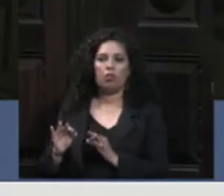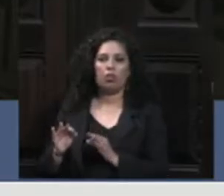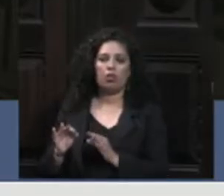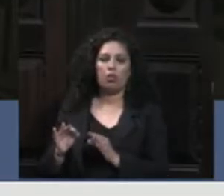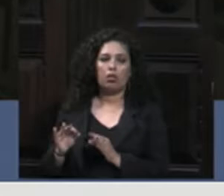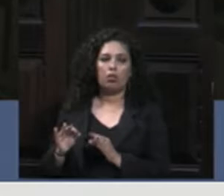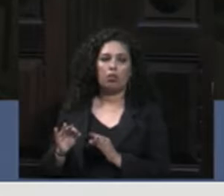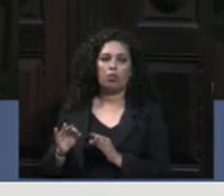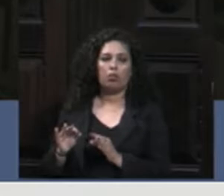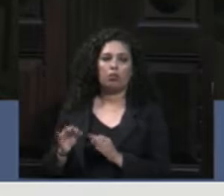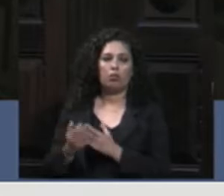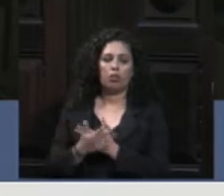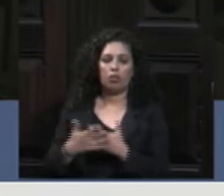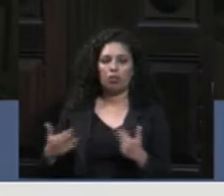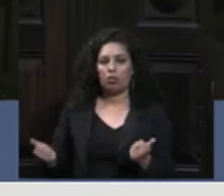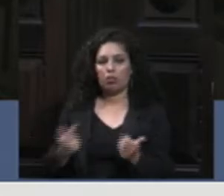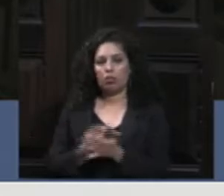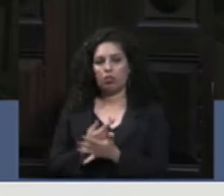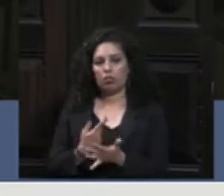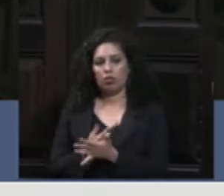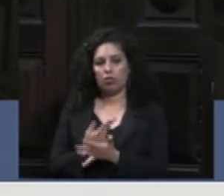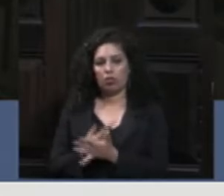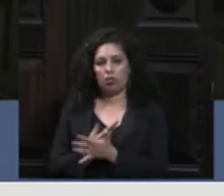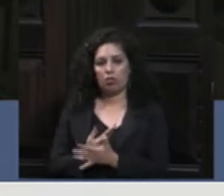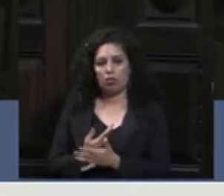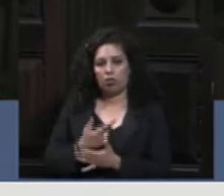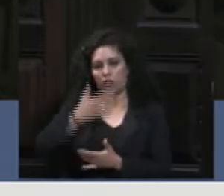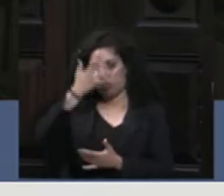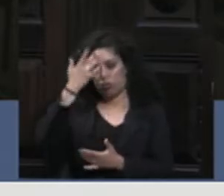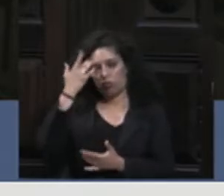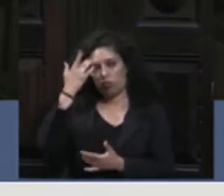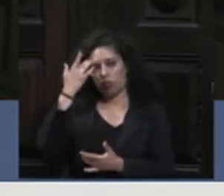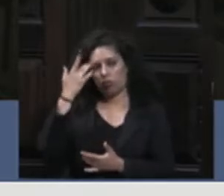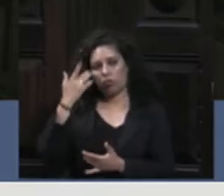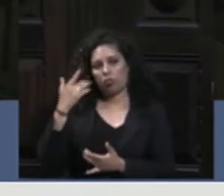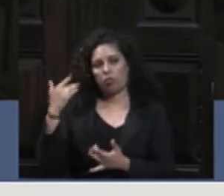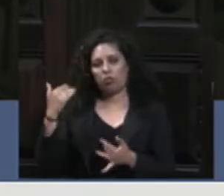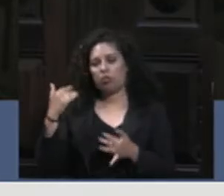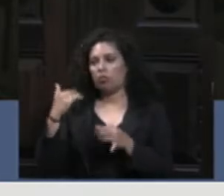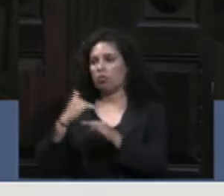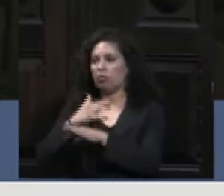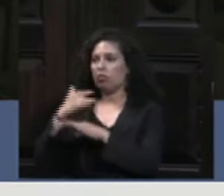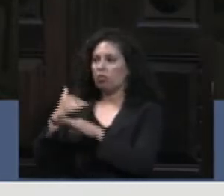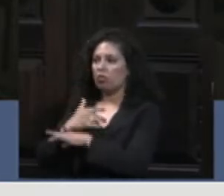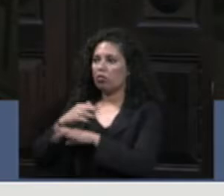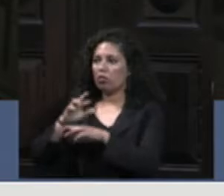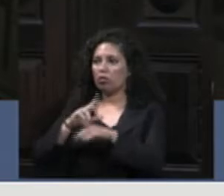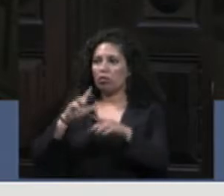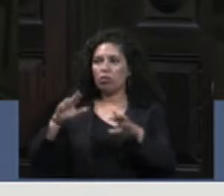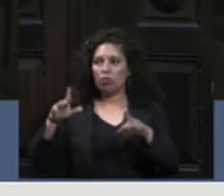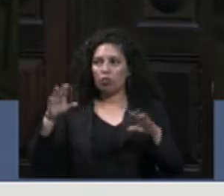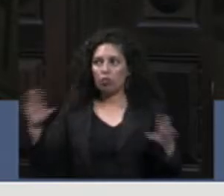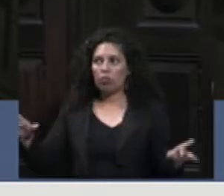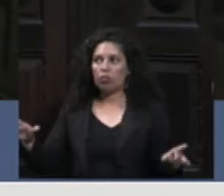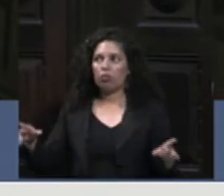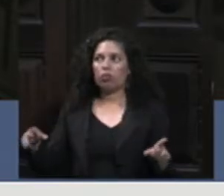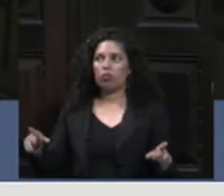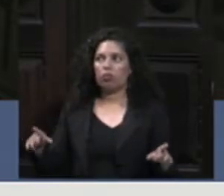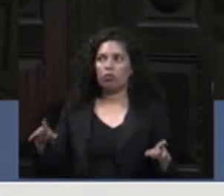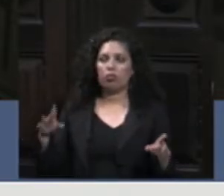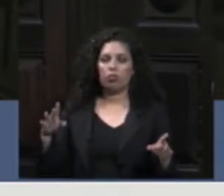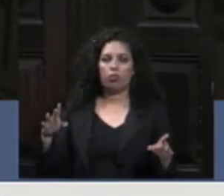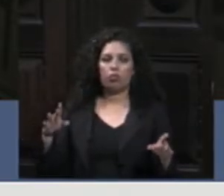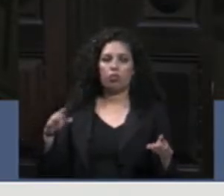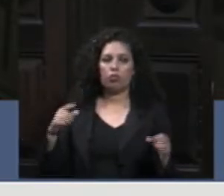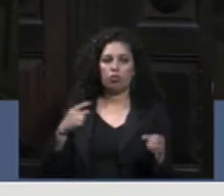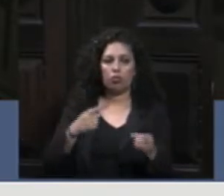anos. Portanto, atenção, moradores, não só de Sambaitiba, Papucaia, toda a Cachoeira de Macacu, Nova